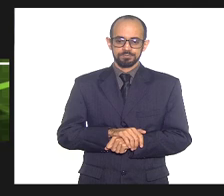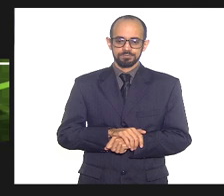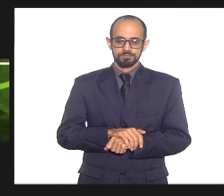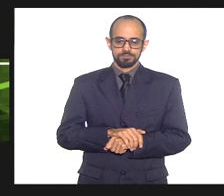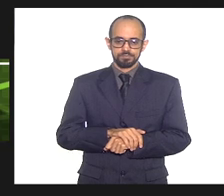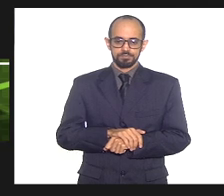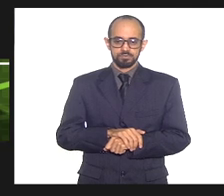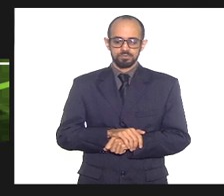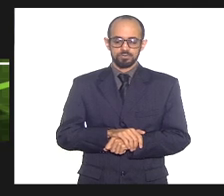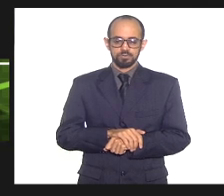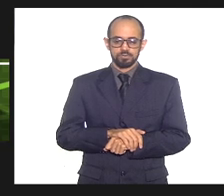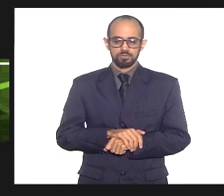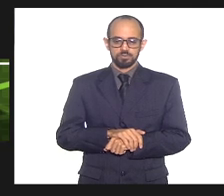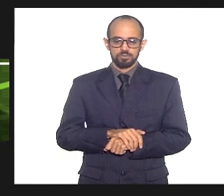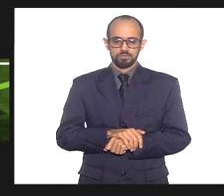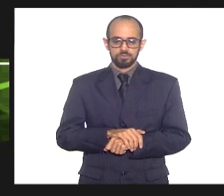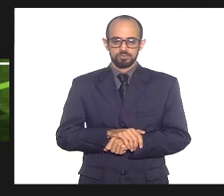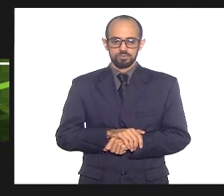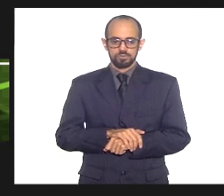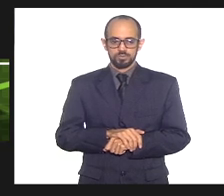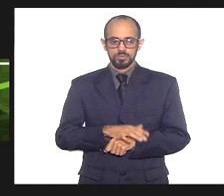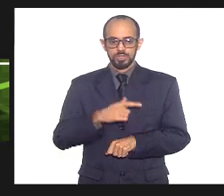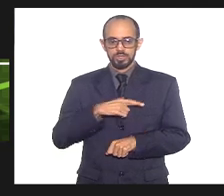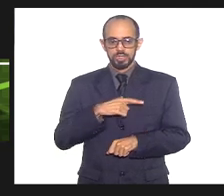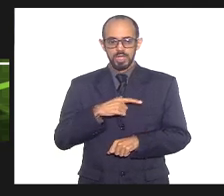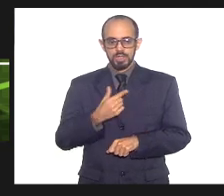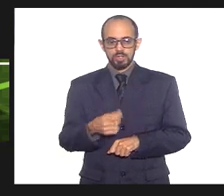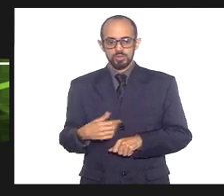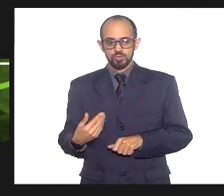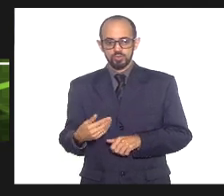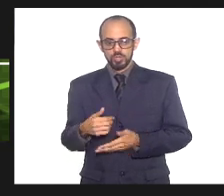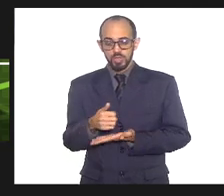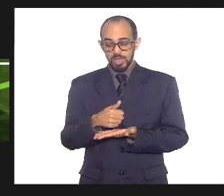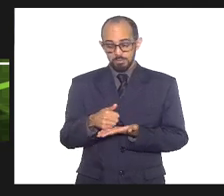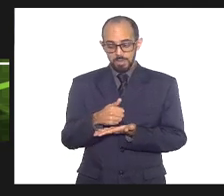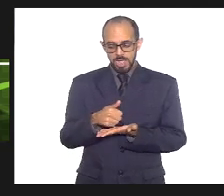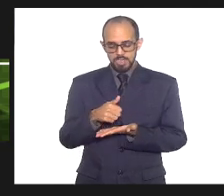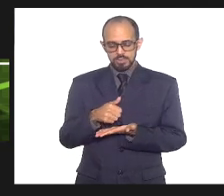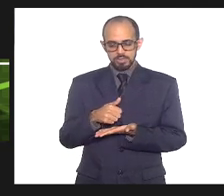no que concerne aos seus limites mínimos,